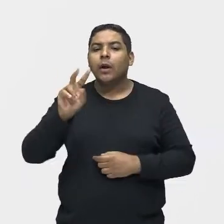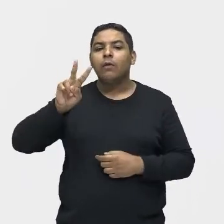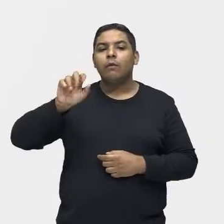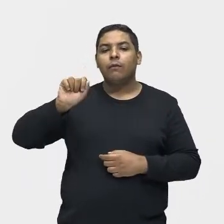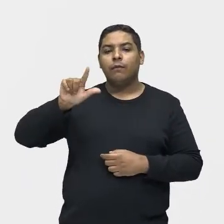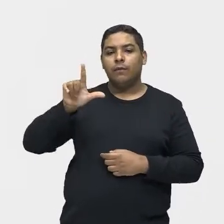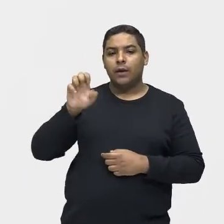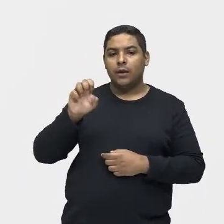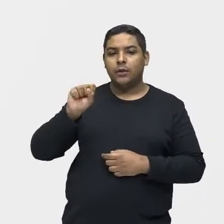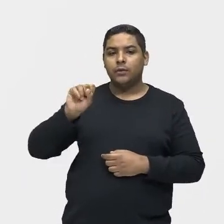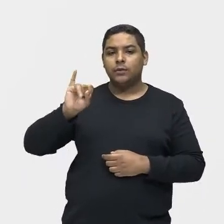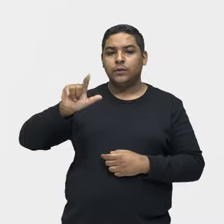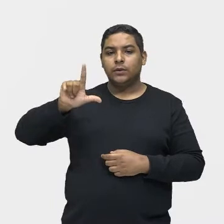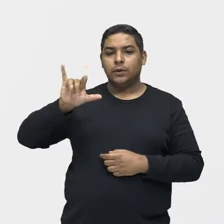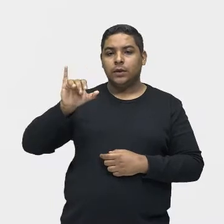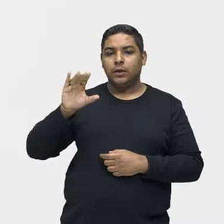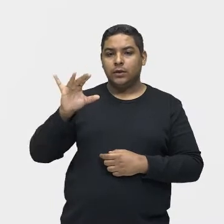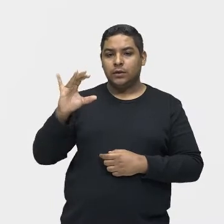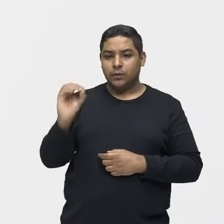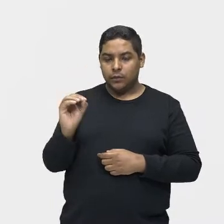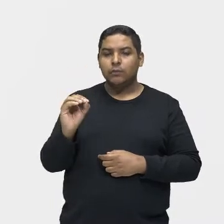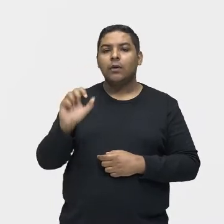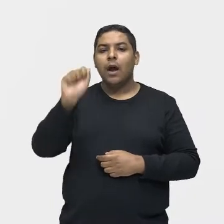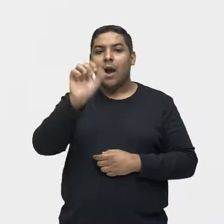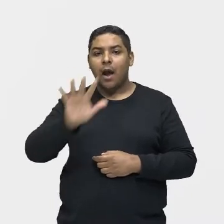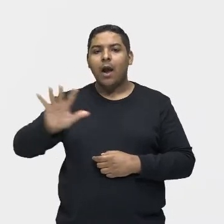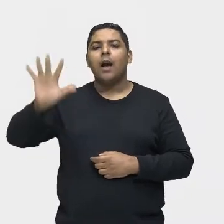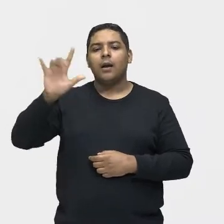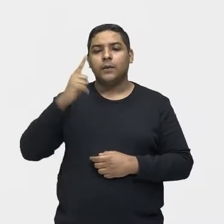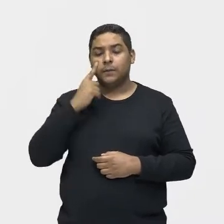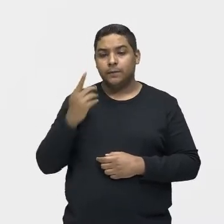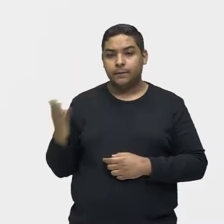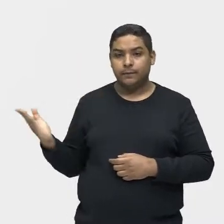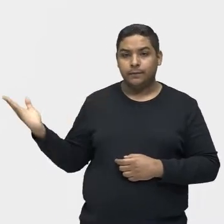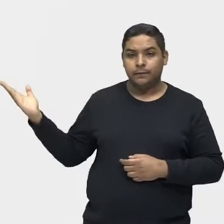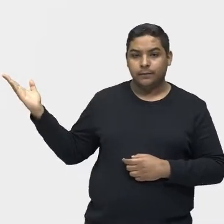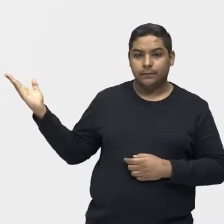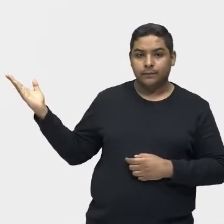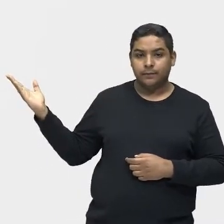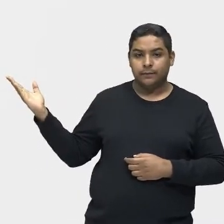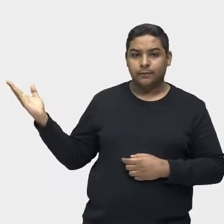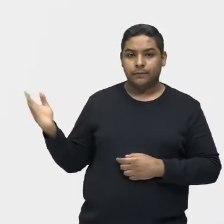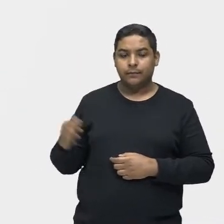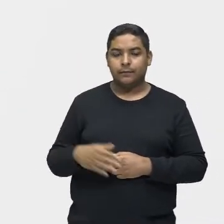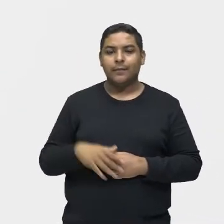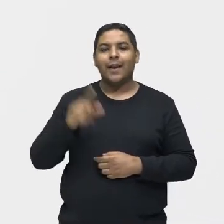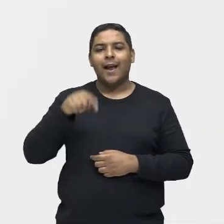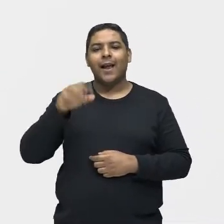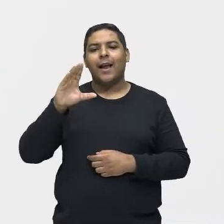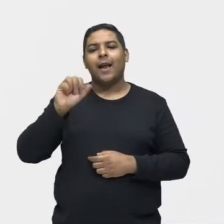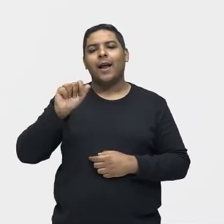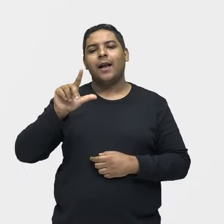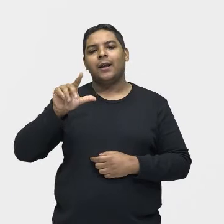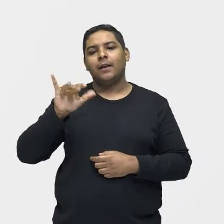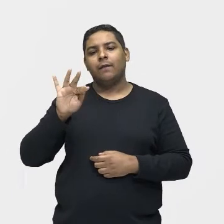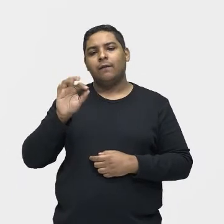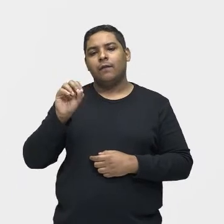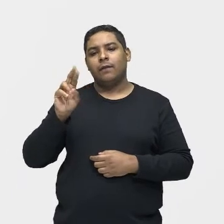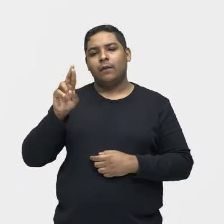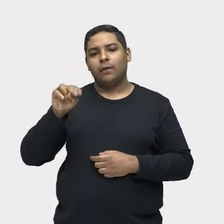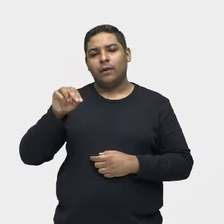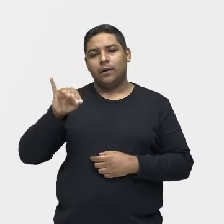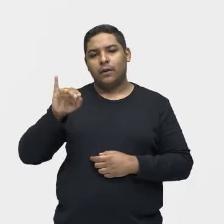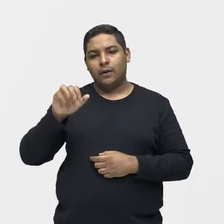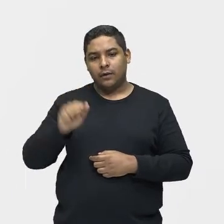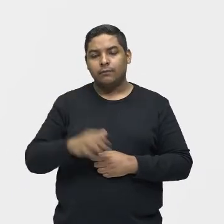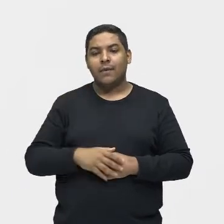Oceano Pacífico e a Ásia, que é conhecida como o Vale do Silício, a Califórnia. E a Califórnia, gente,